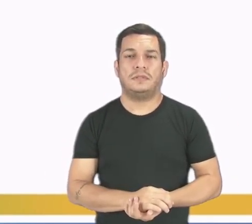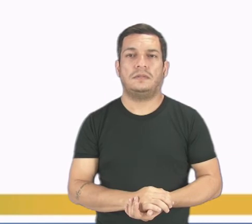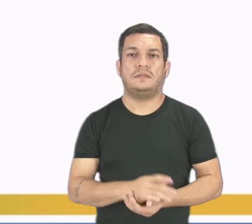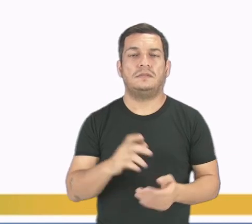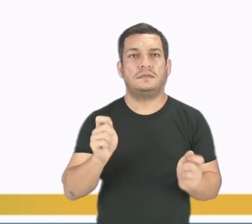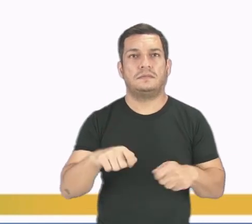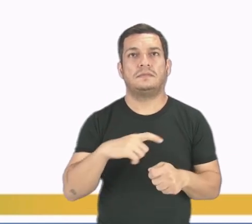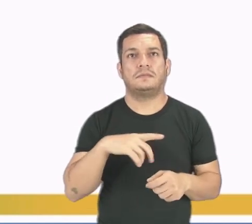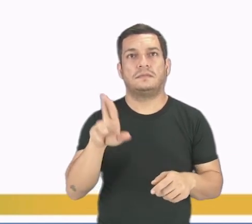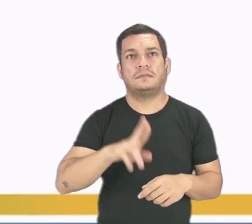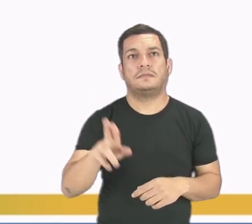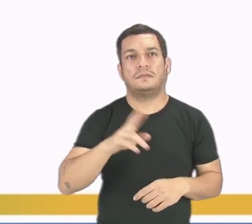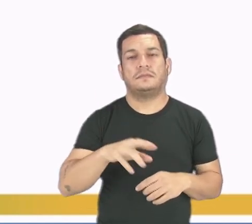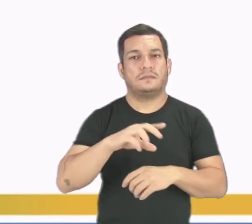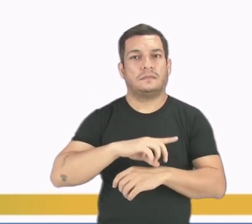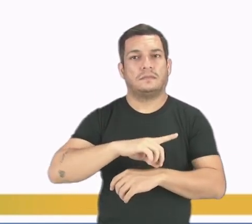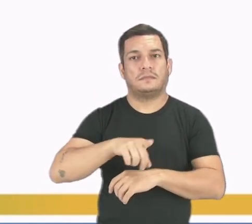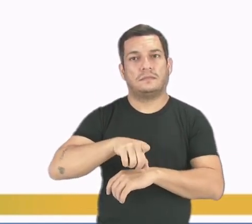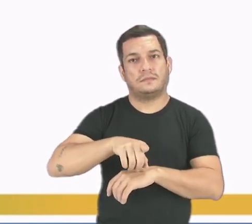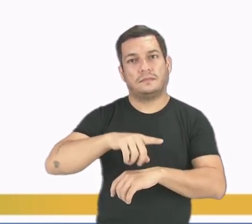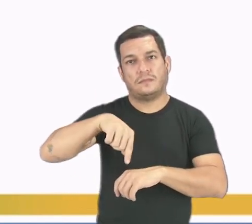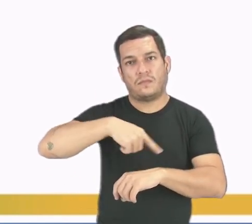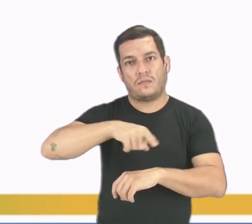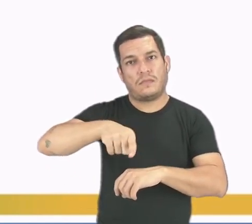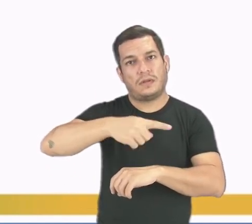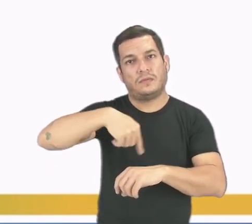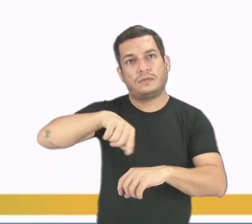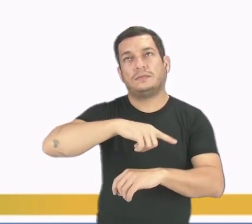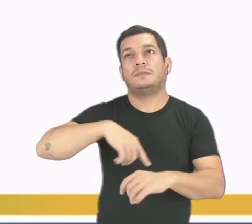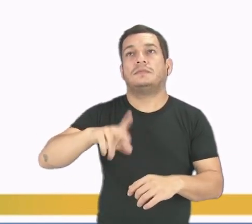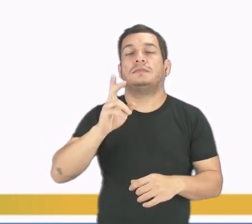o torque requer força menor. Então, é um